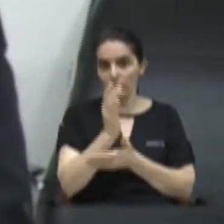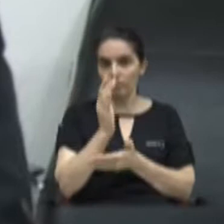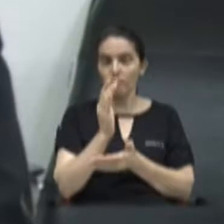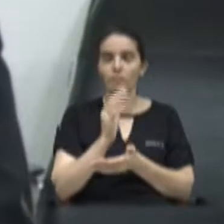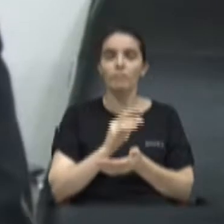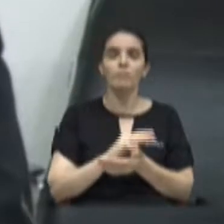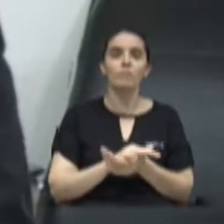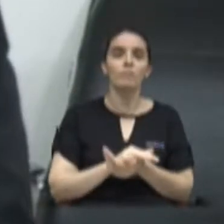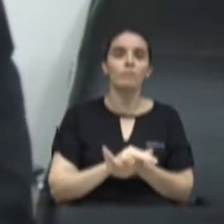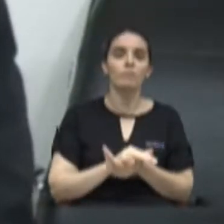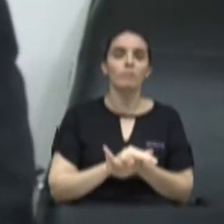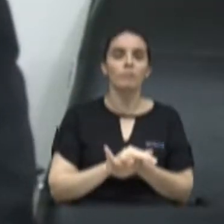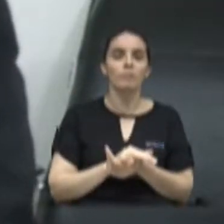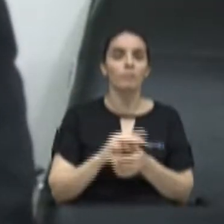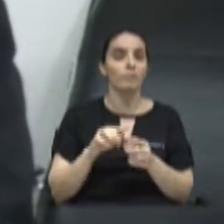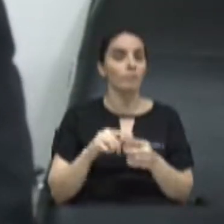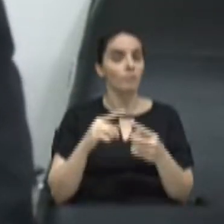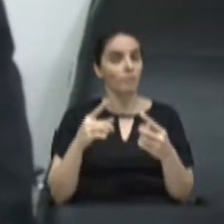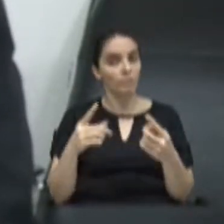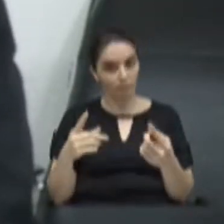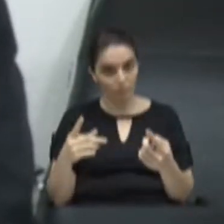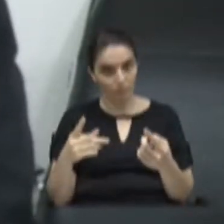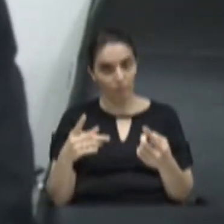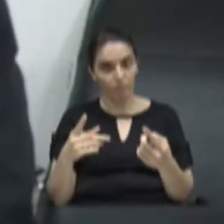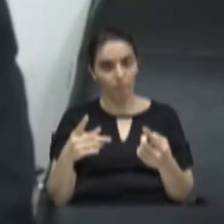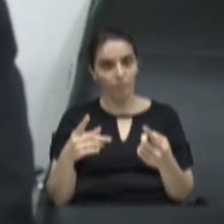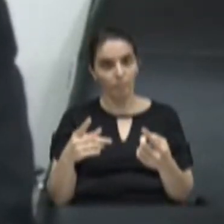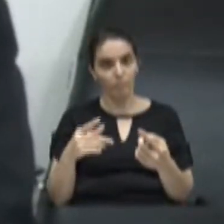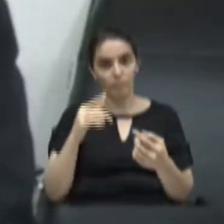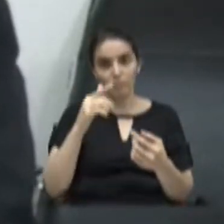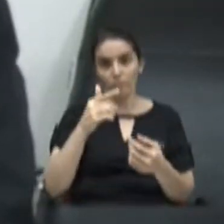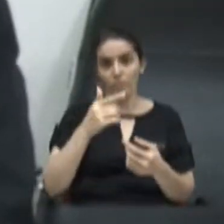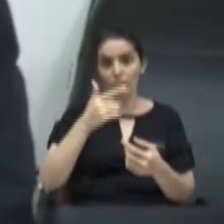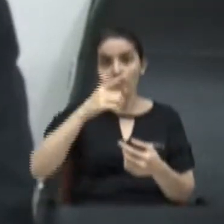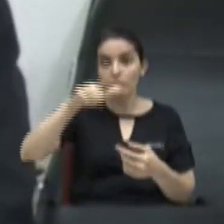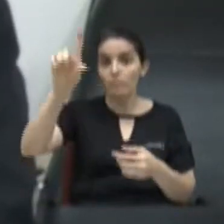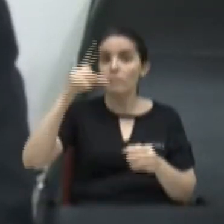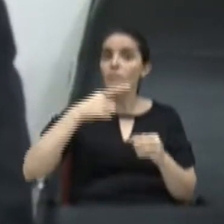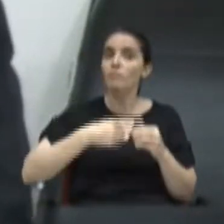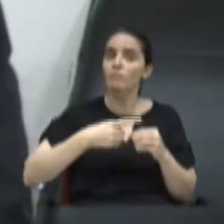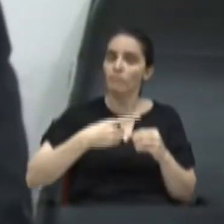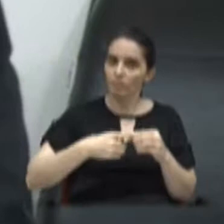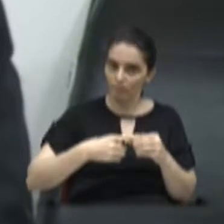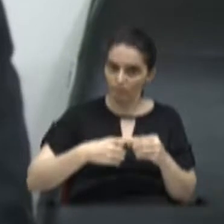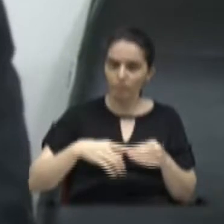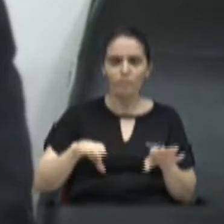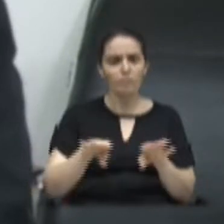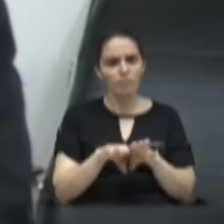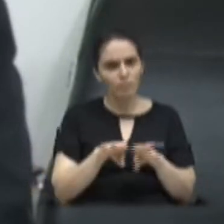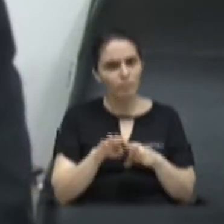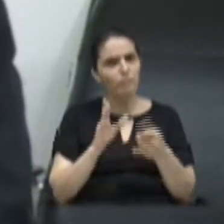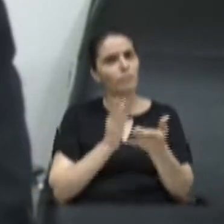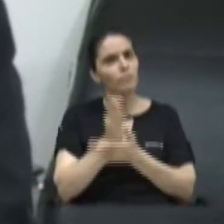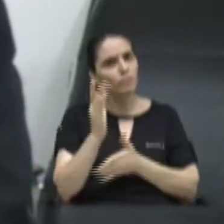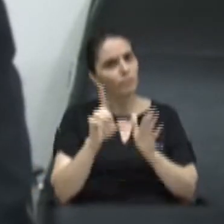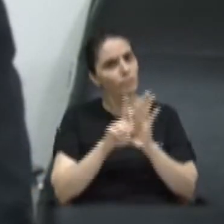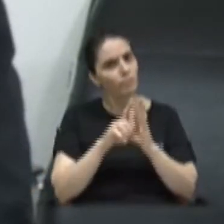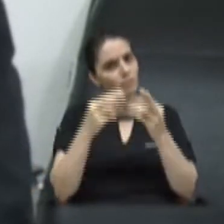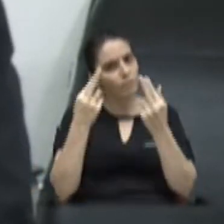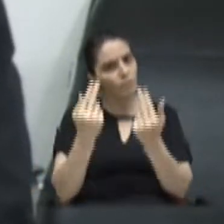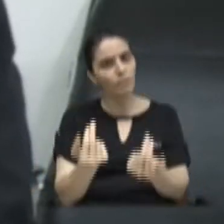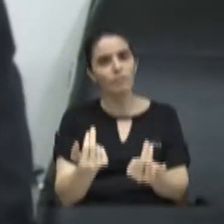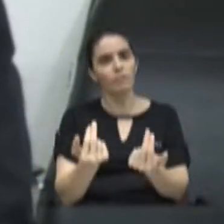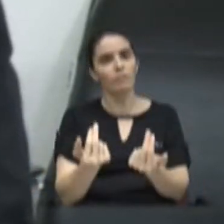hoje, vereadores, mas que em outras cidades também já tem aprovação dessa mesma lei de